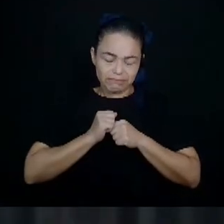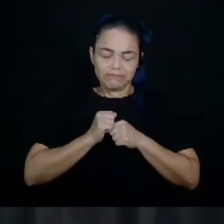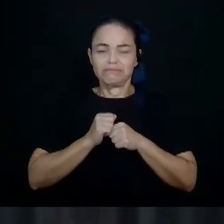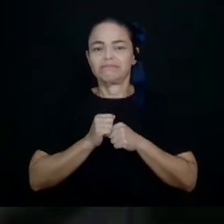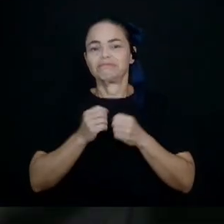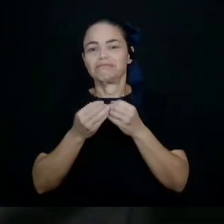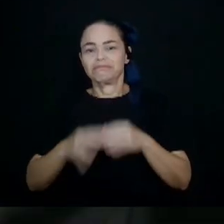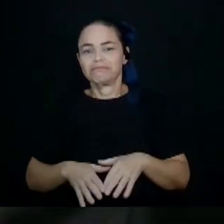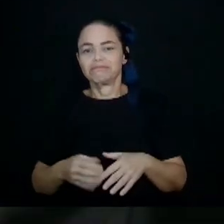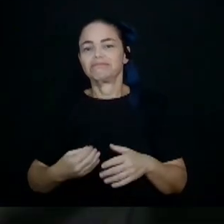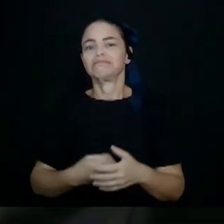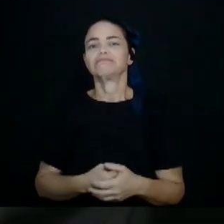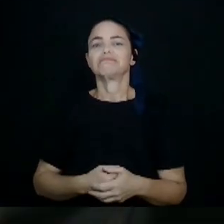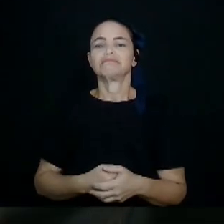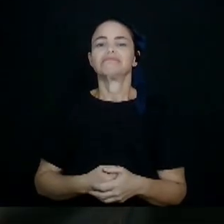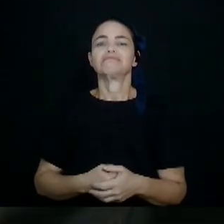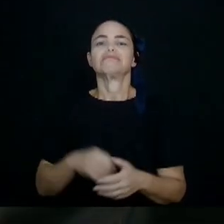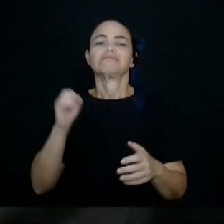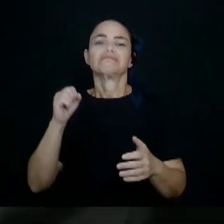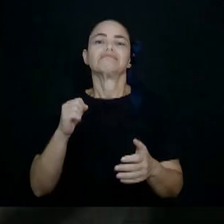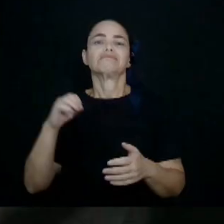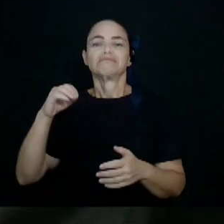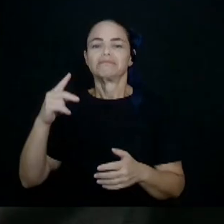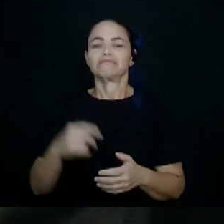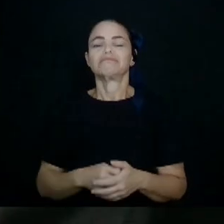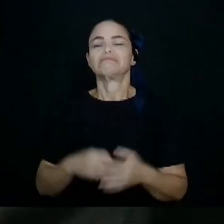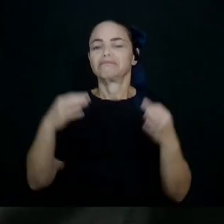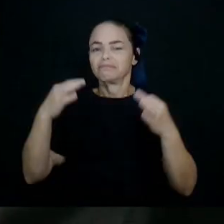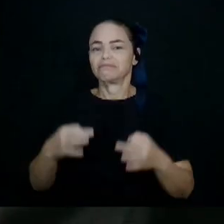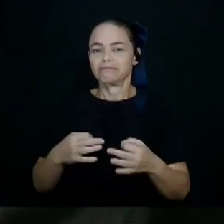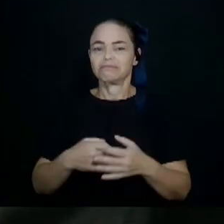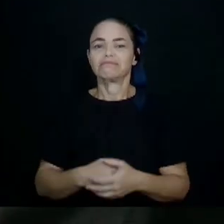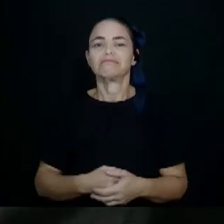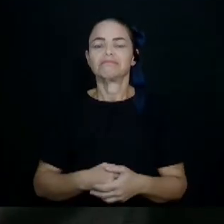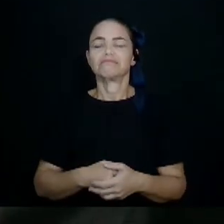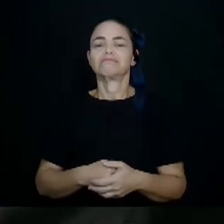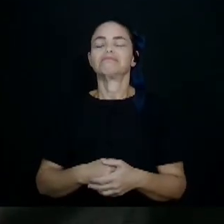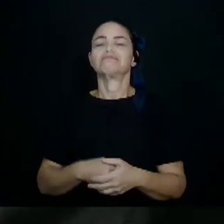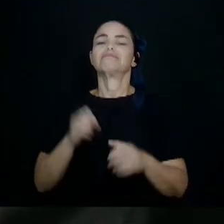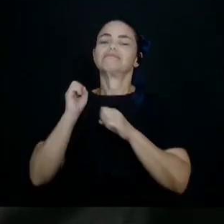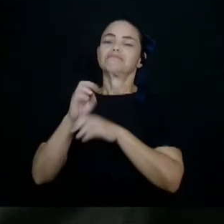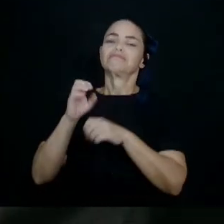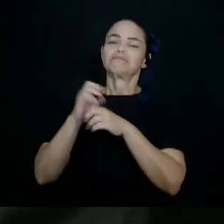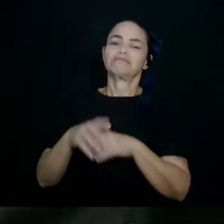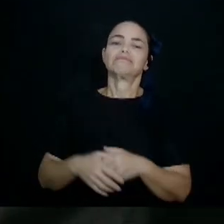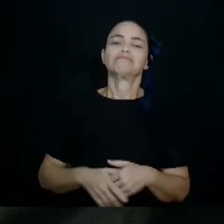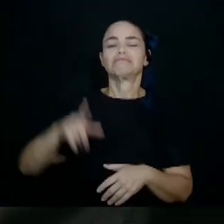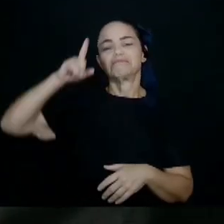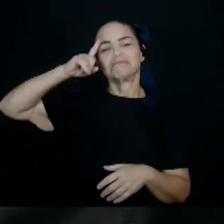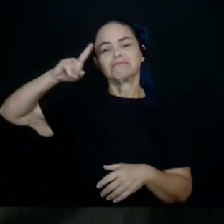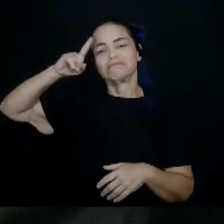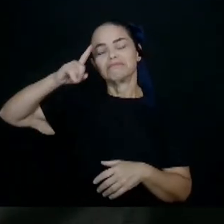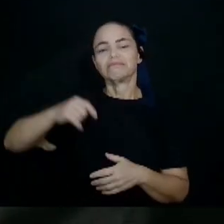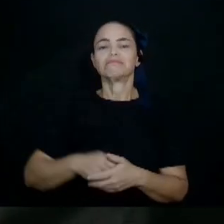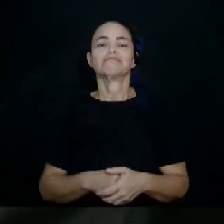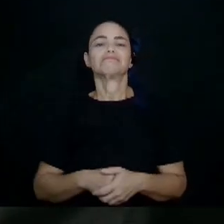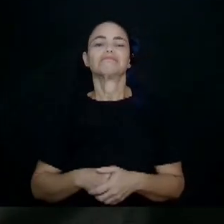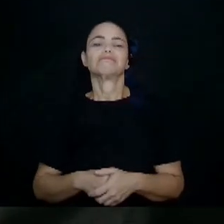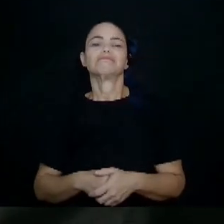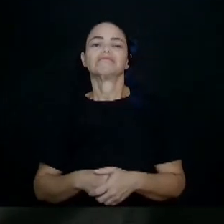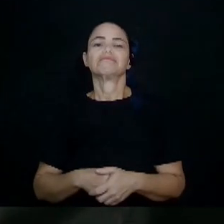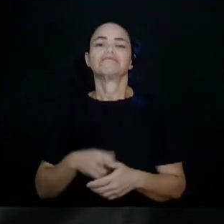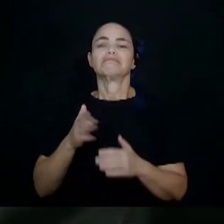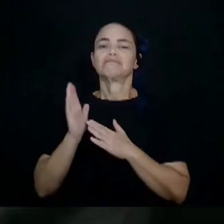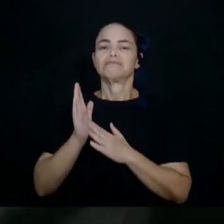vida. Exatamente, né? Faz parte de um ensinamento diário para como a gente deve seguir esse